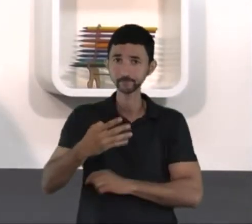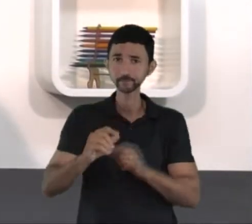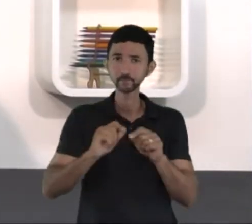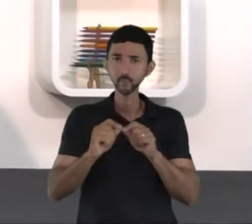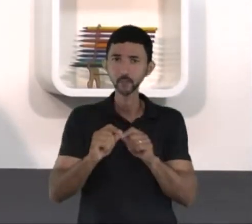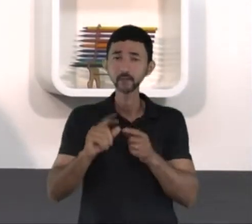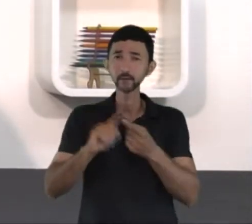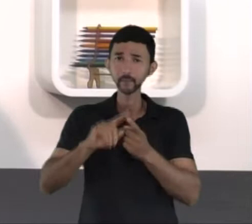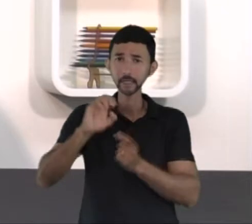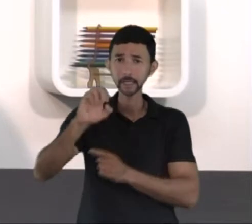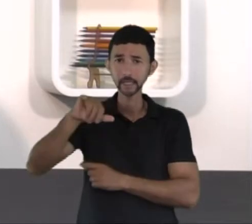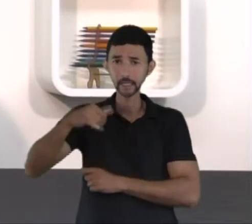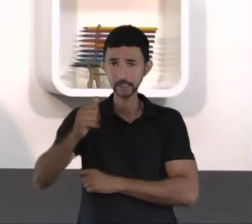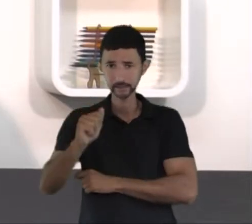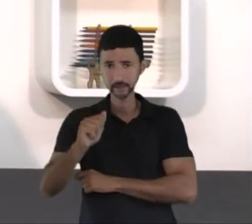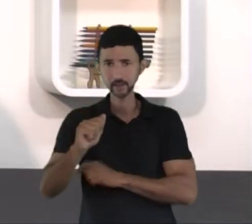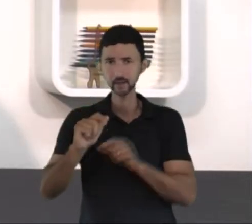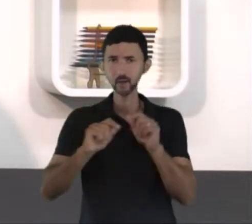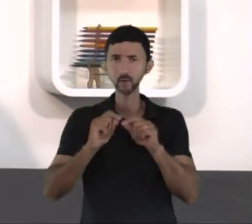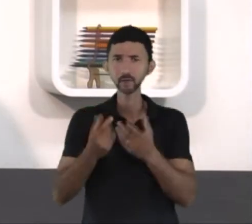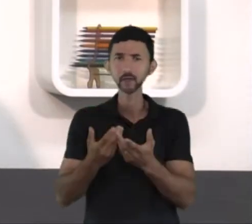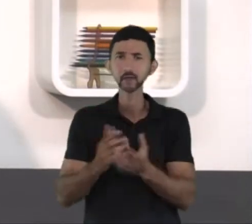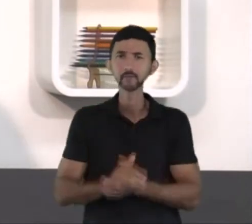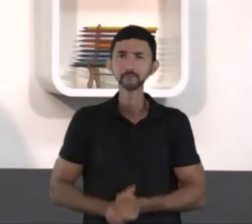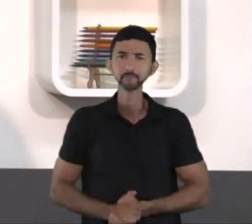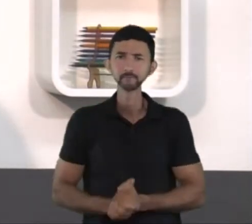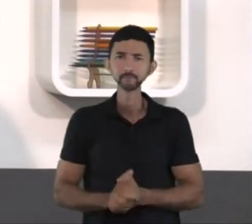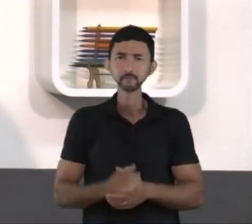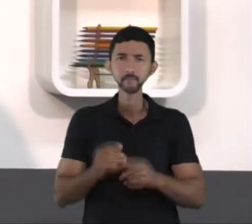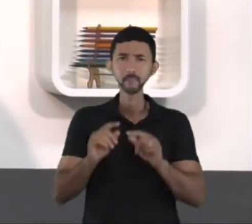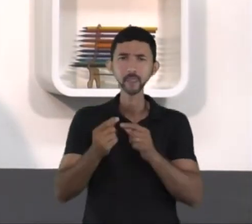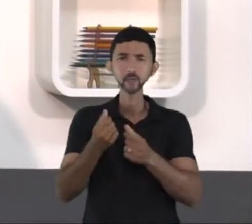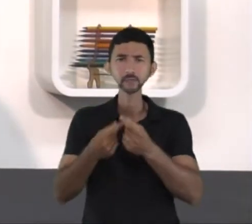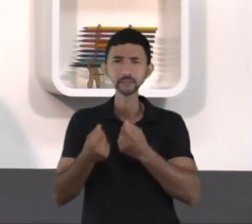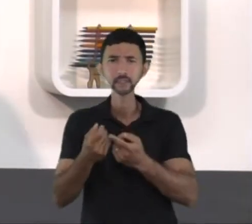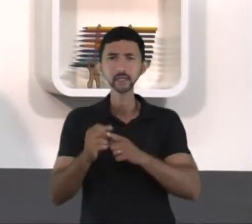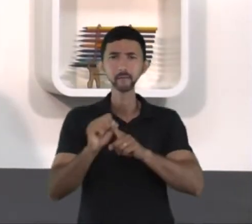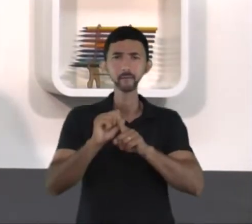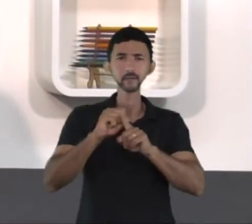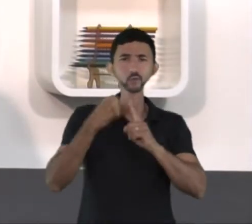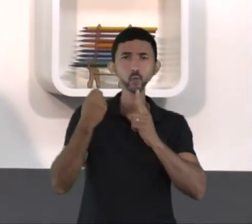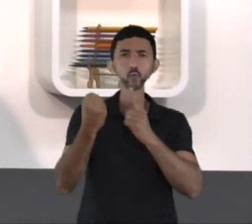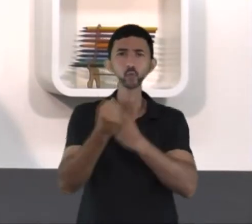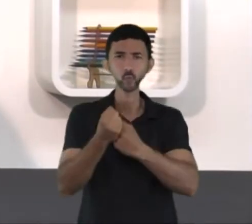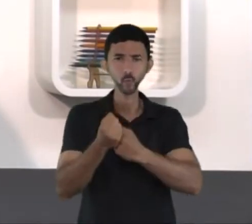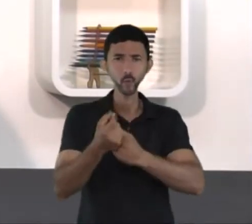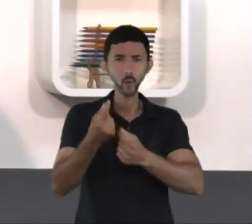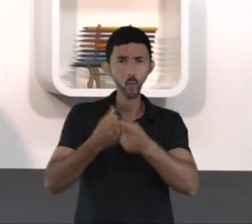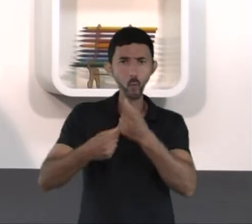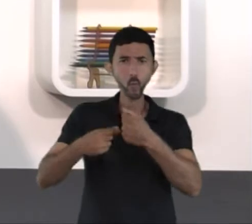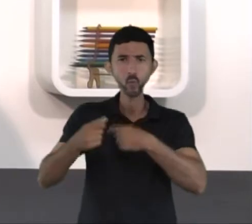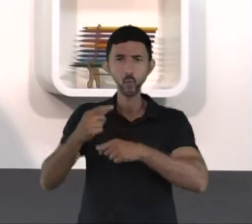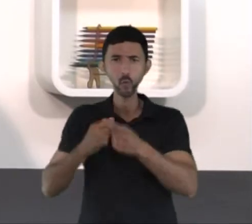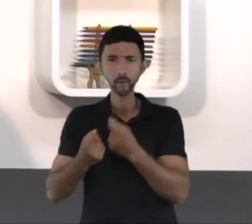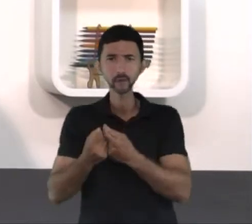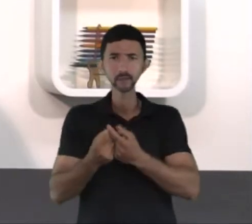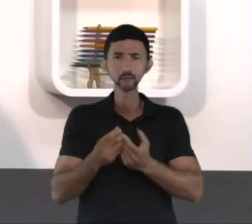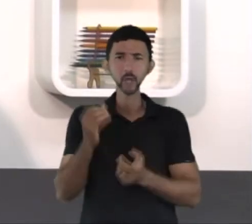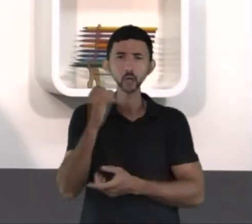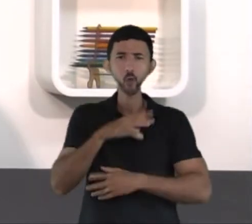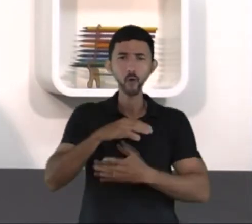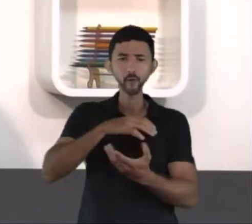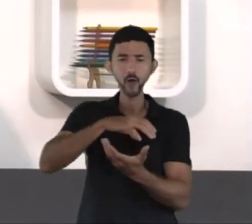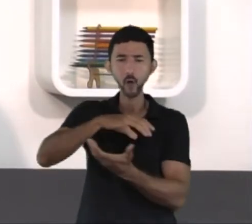da EJA, tá? Que são os sistemas socioeconômicos, tá? E a configuração deles na nova ordem